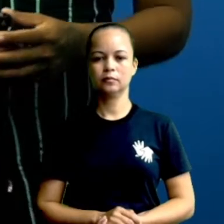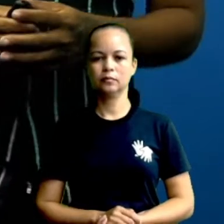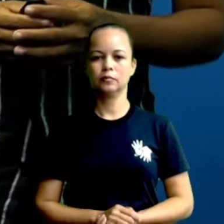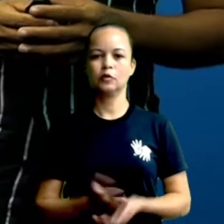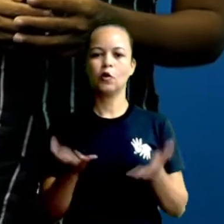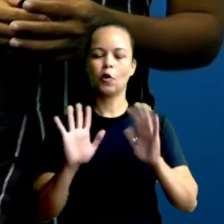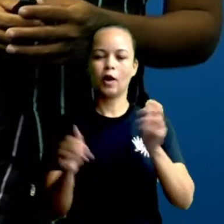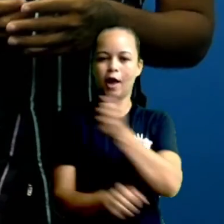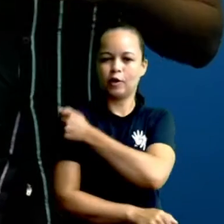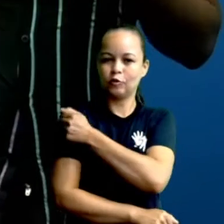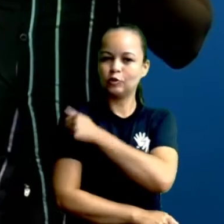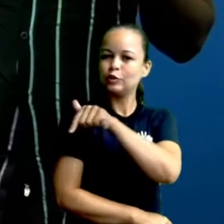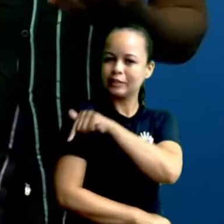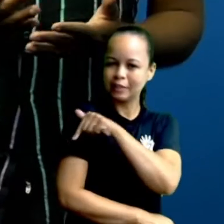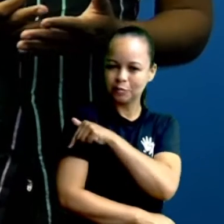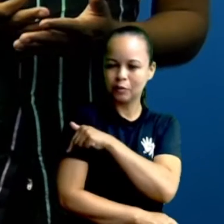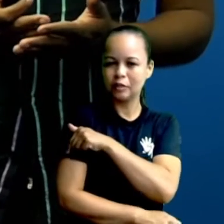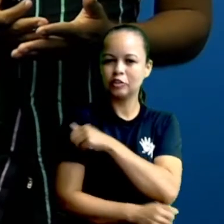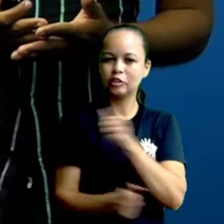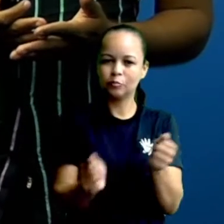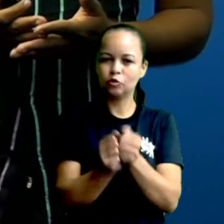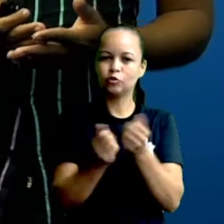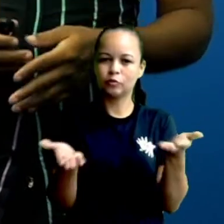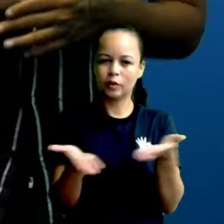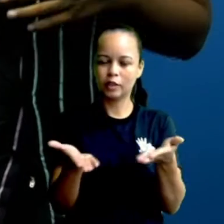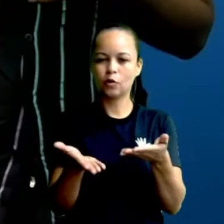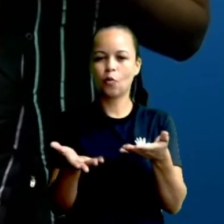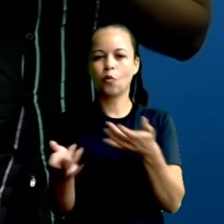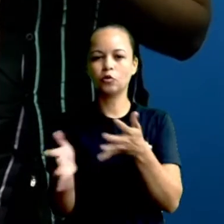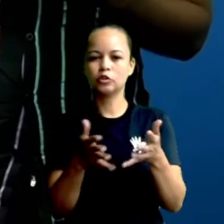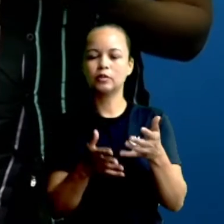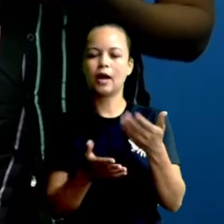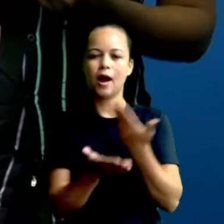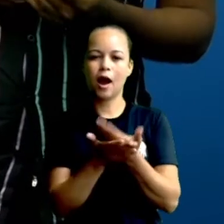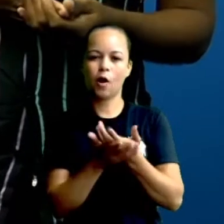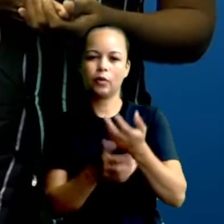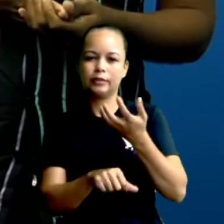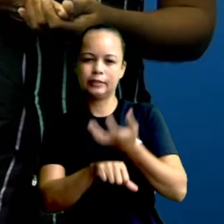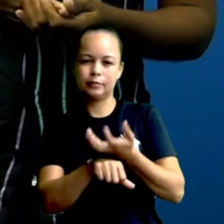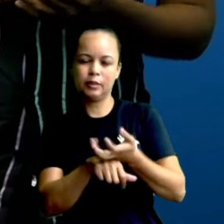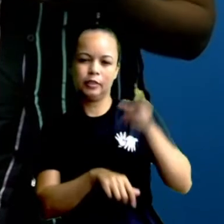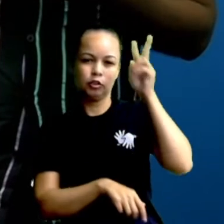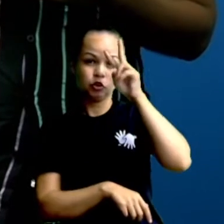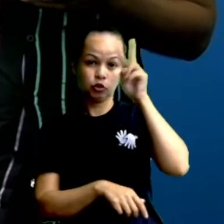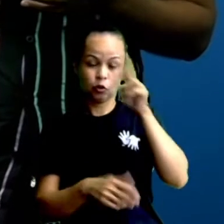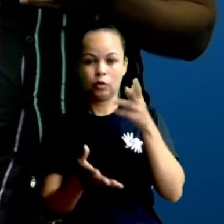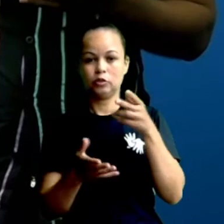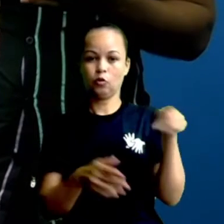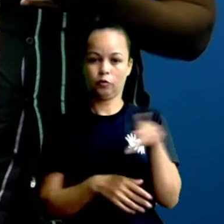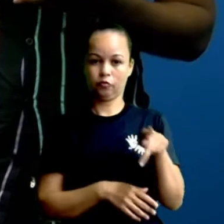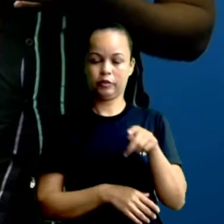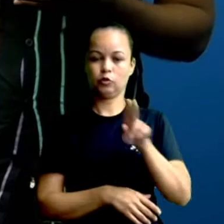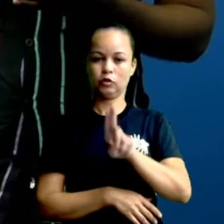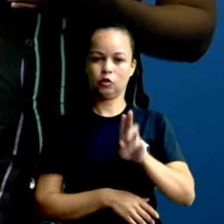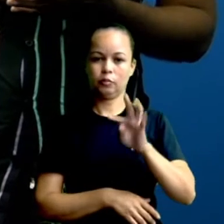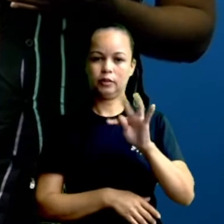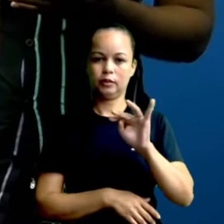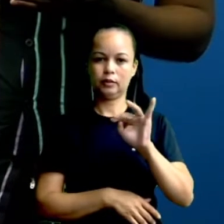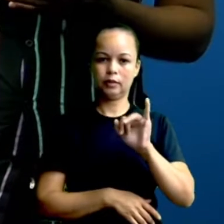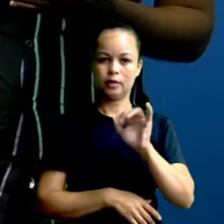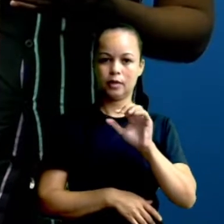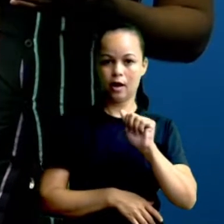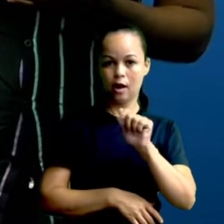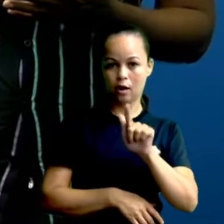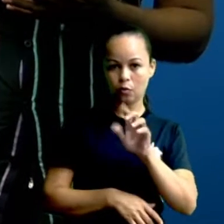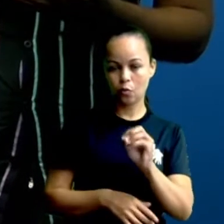Olá, turma do 7º ano. Estamos aqui mais uma vez com a aula de História. Como você já sabe, eu sou o professor Tiago. E hoje a gente vai falar sobre os portugueses na